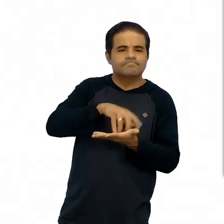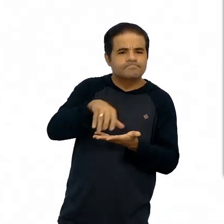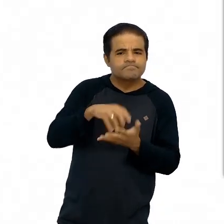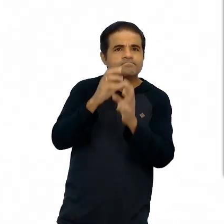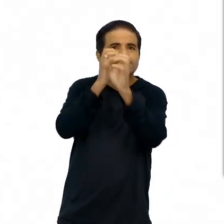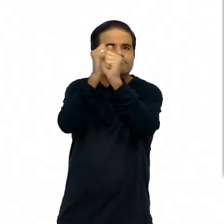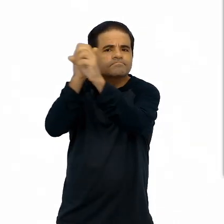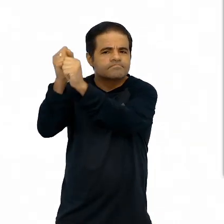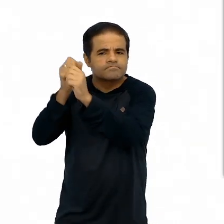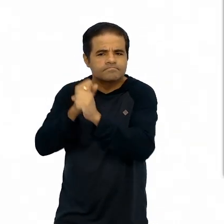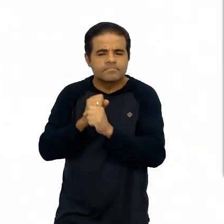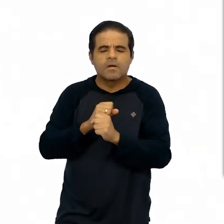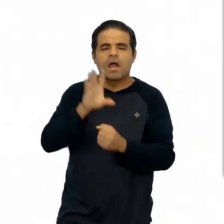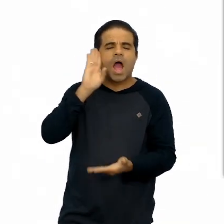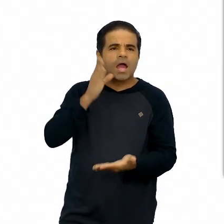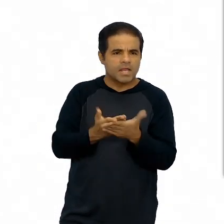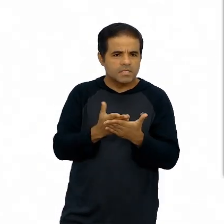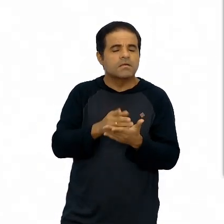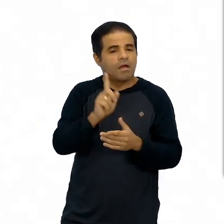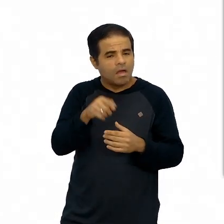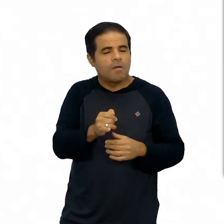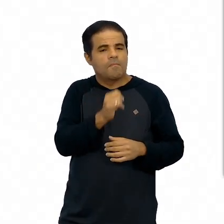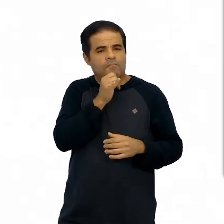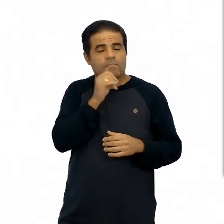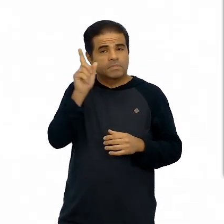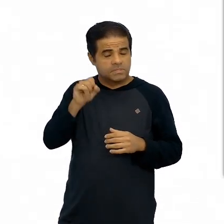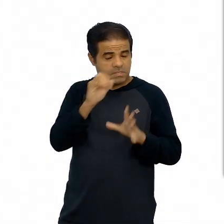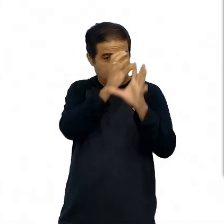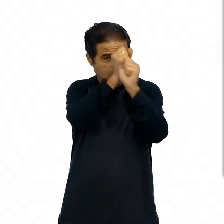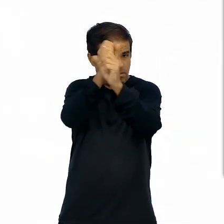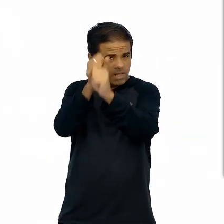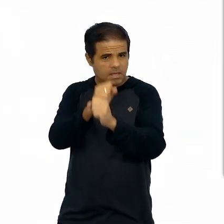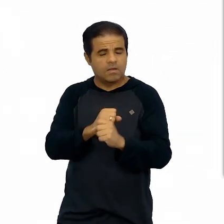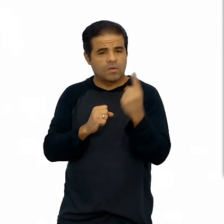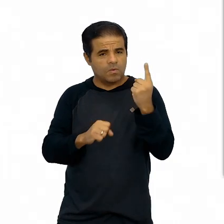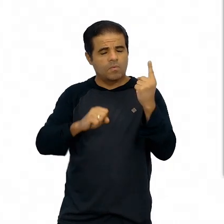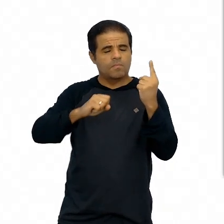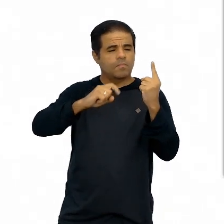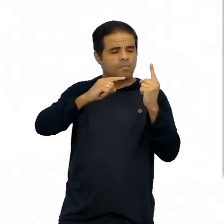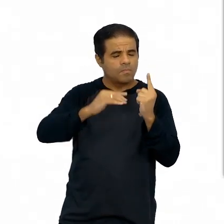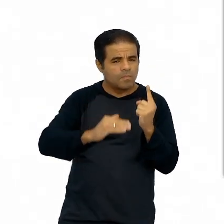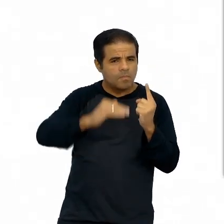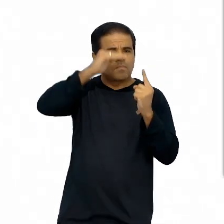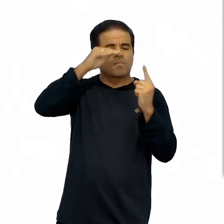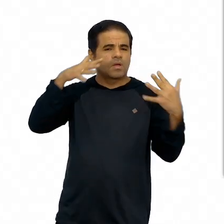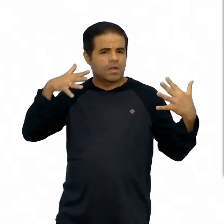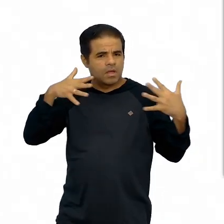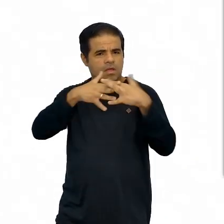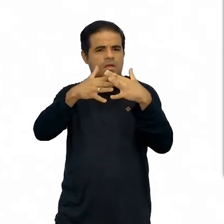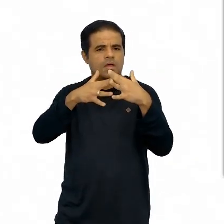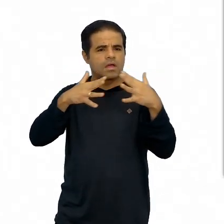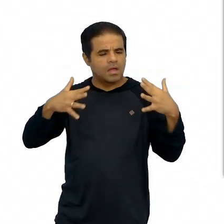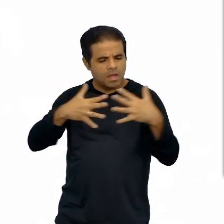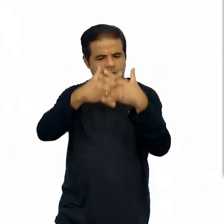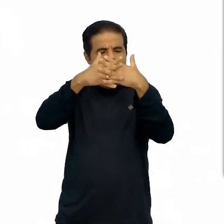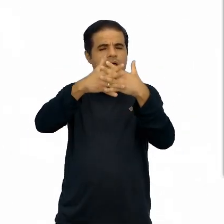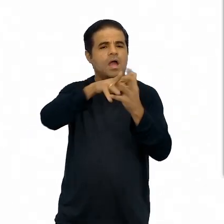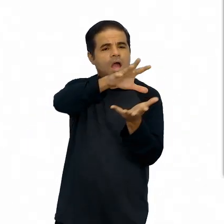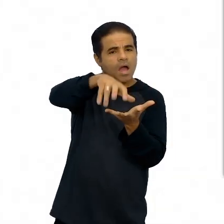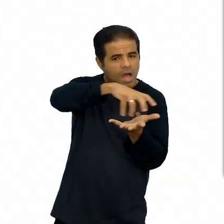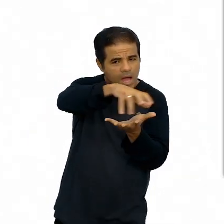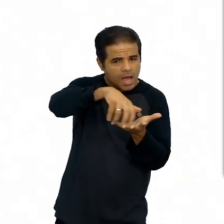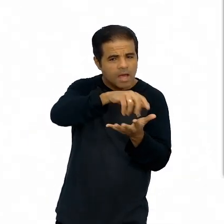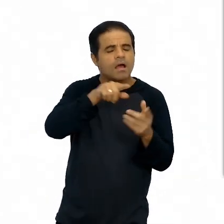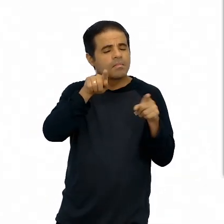perímetro. Acreditam, por exemplo, que se o perímetro de uma superfície for atrelado à sua área,